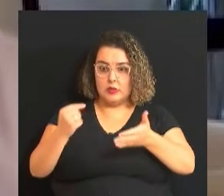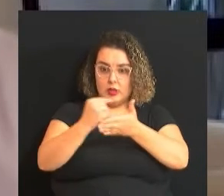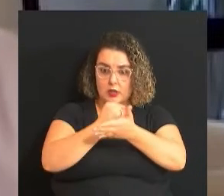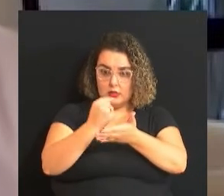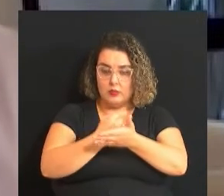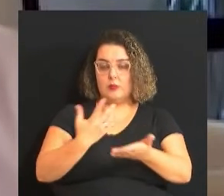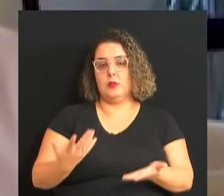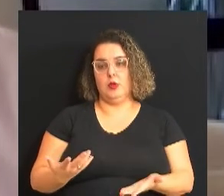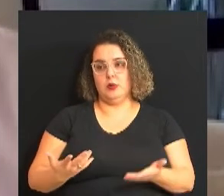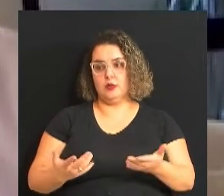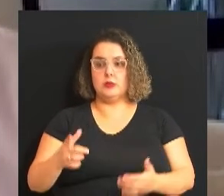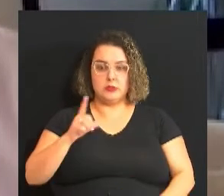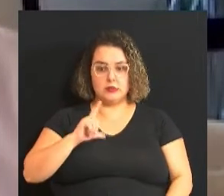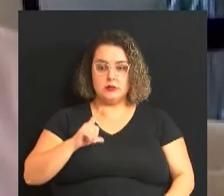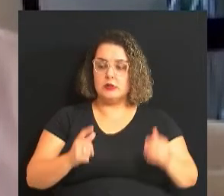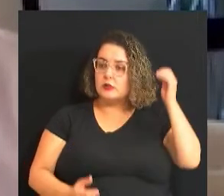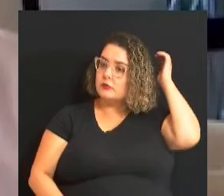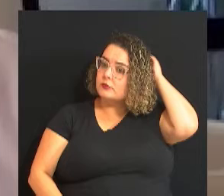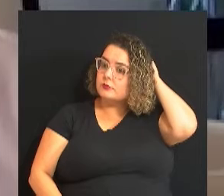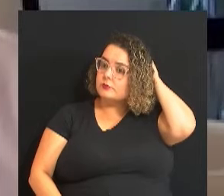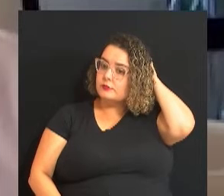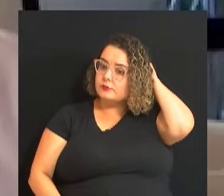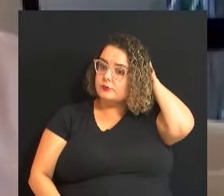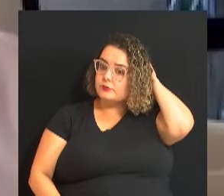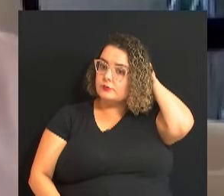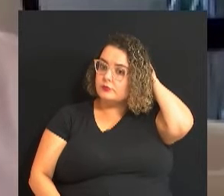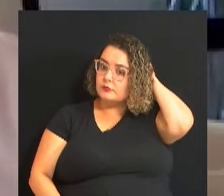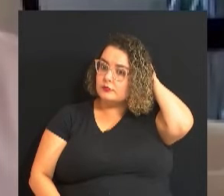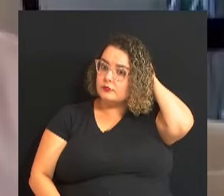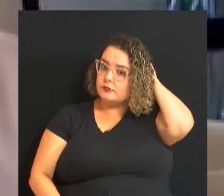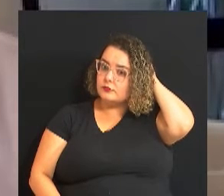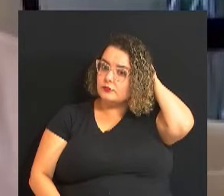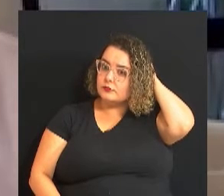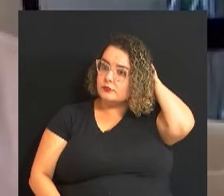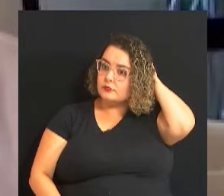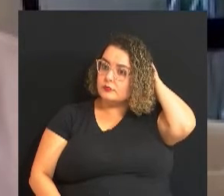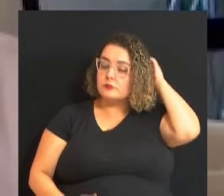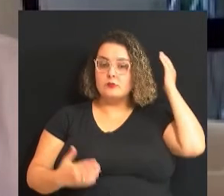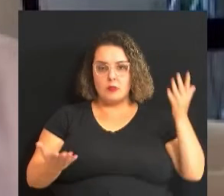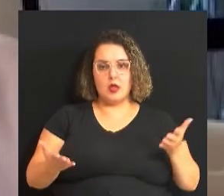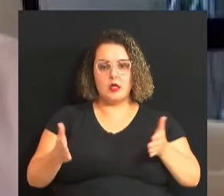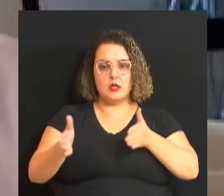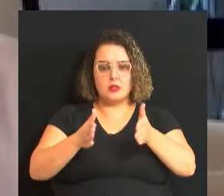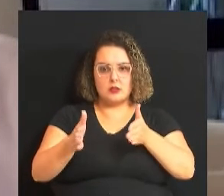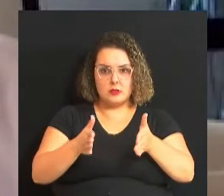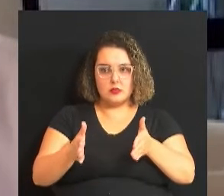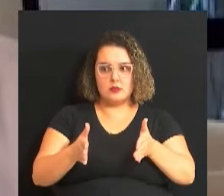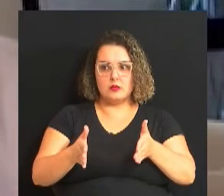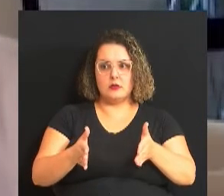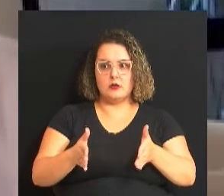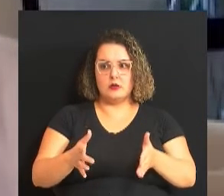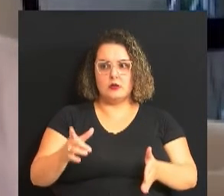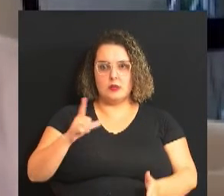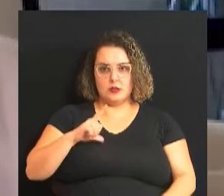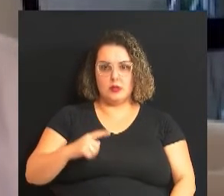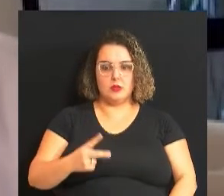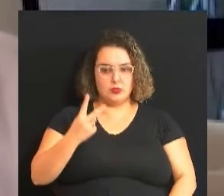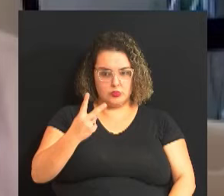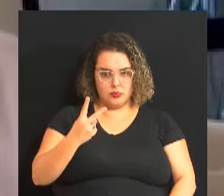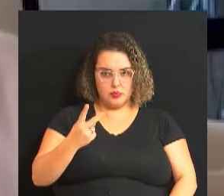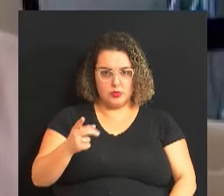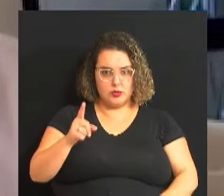tona. Mas você sabe que, frequentemente, a pessoa, nesta situação, existem 2 tipos de